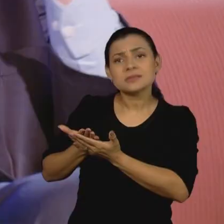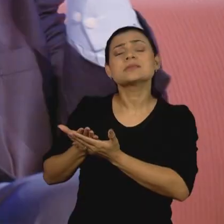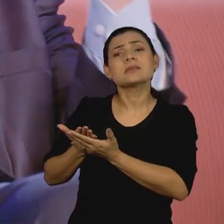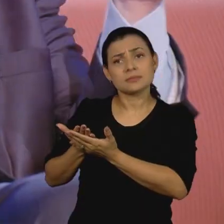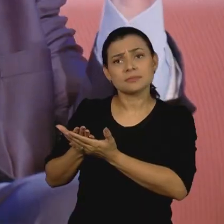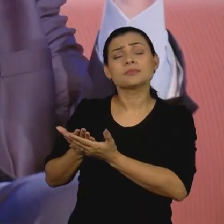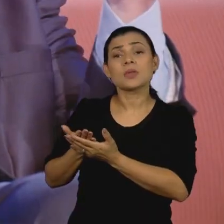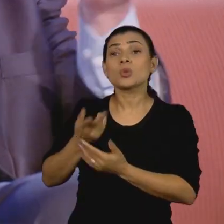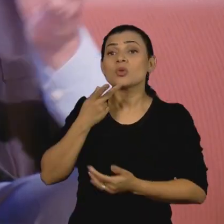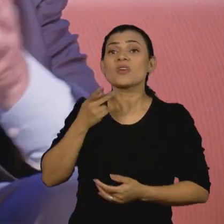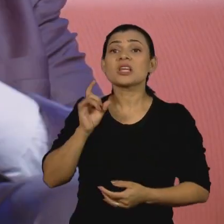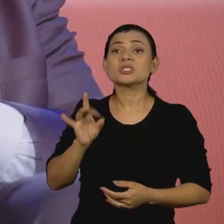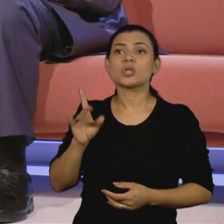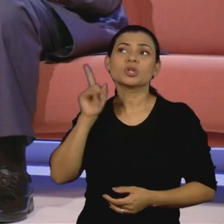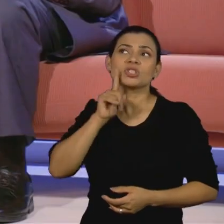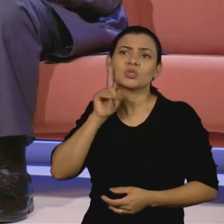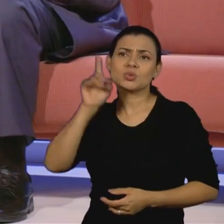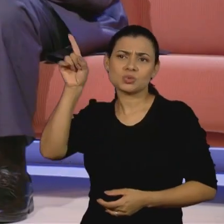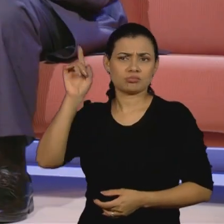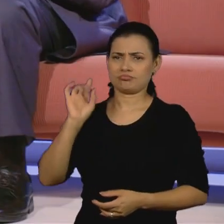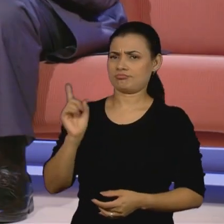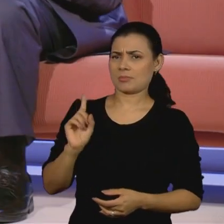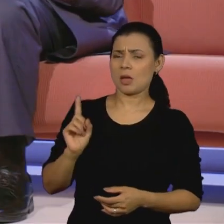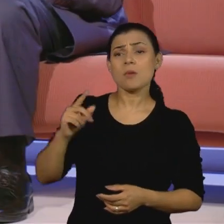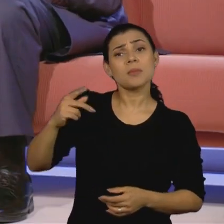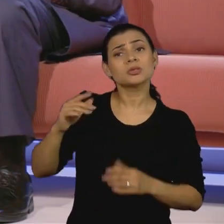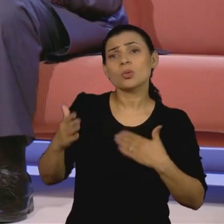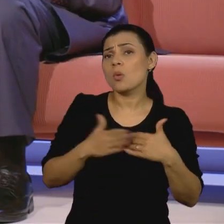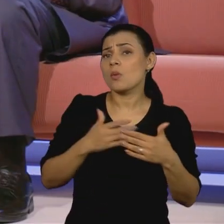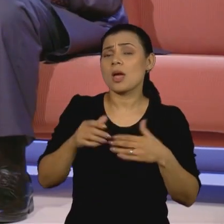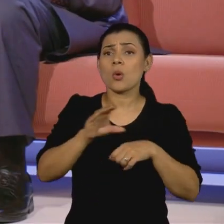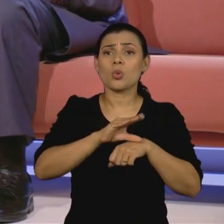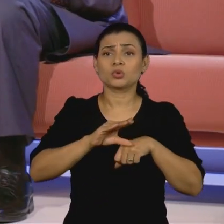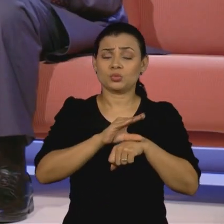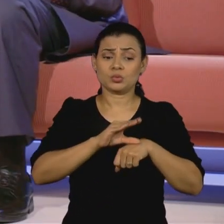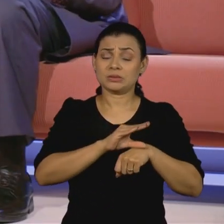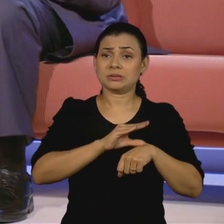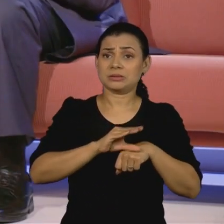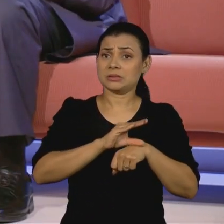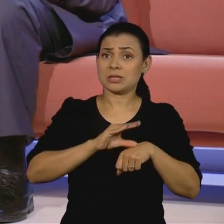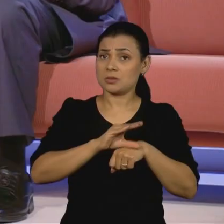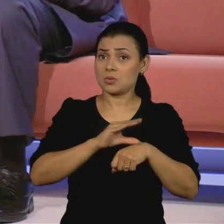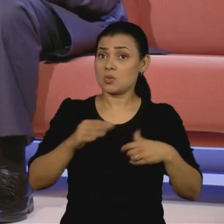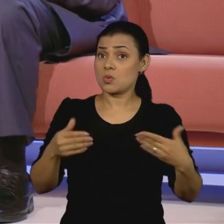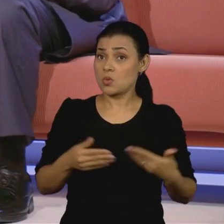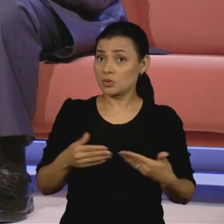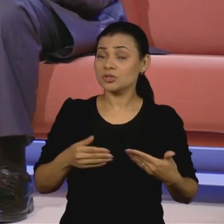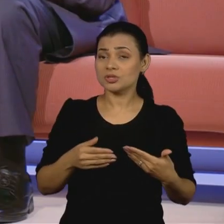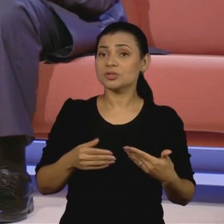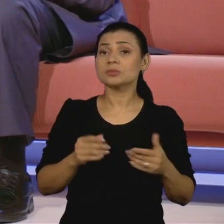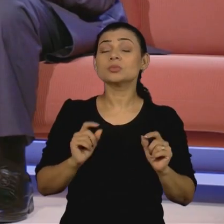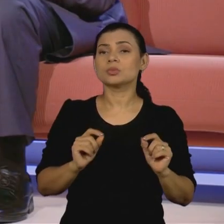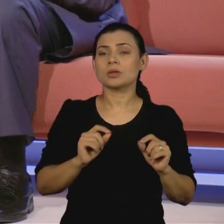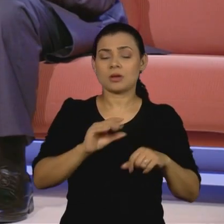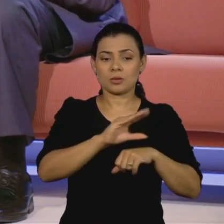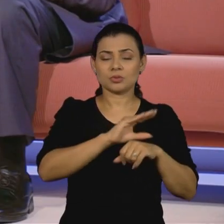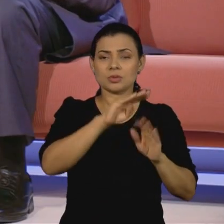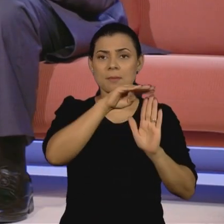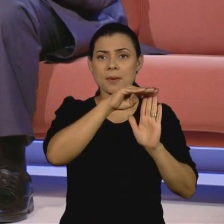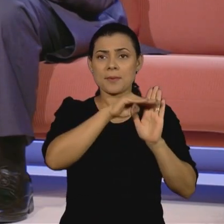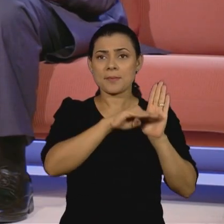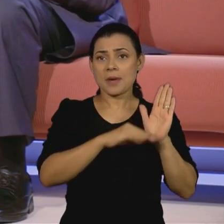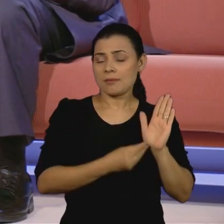estou dizendo só nos Estados Unidos, mas todas as constituições modernas confiaram a